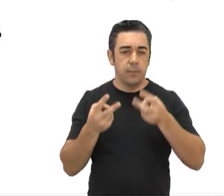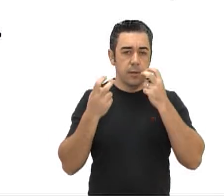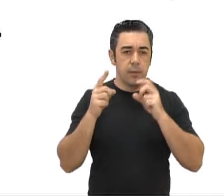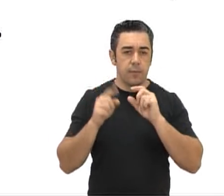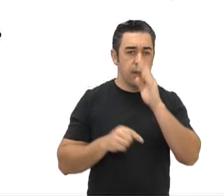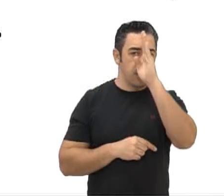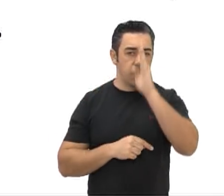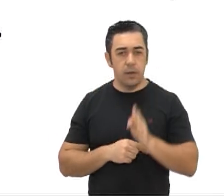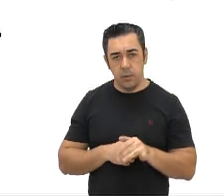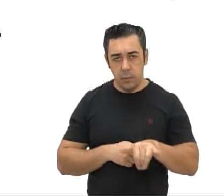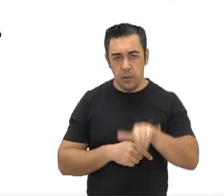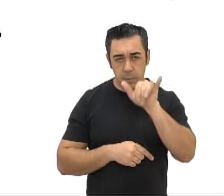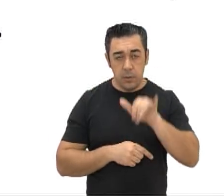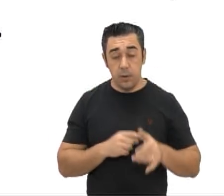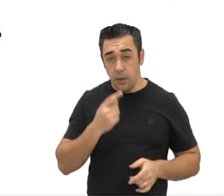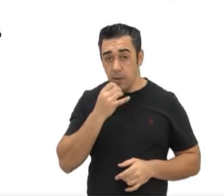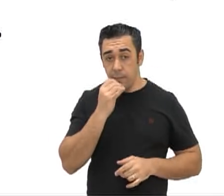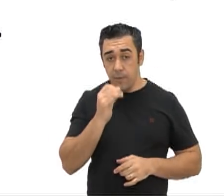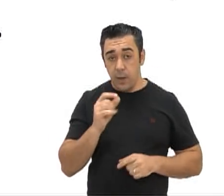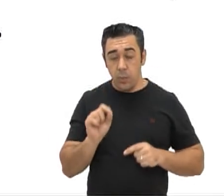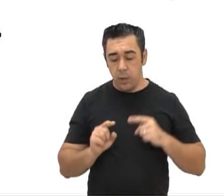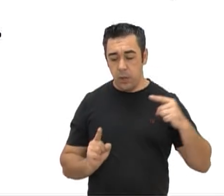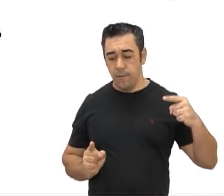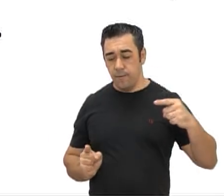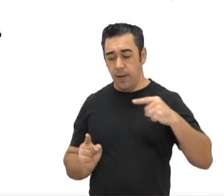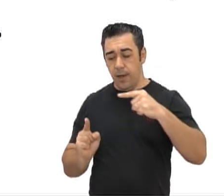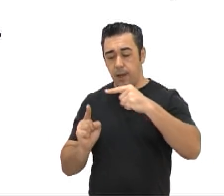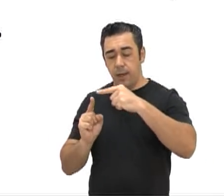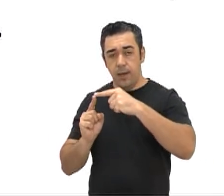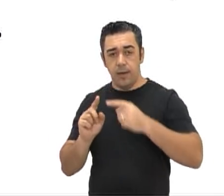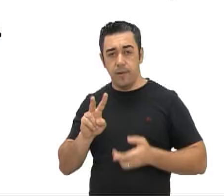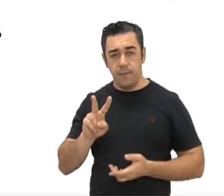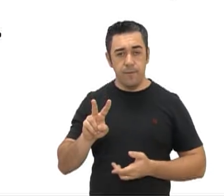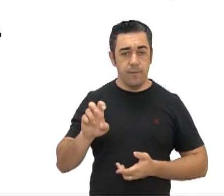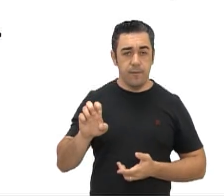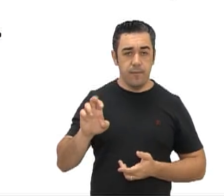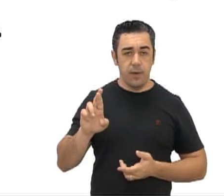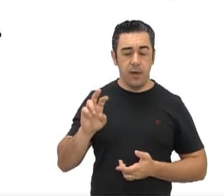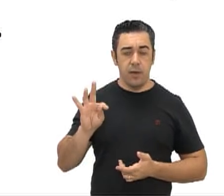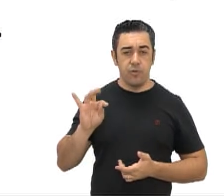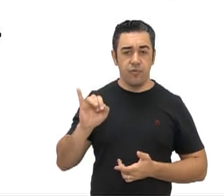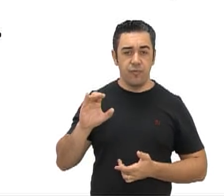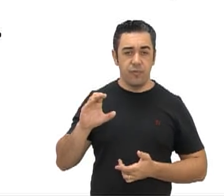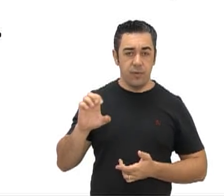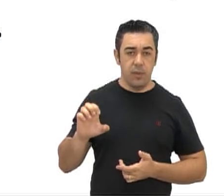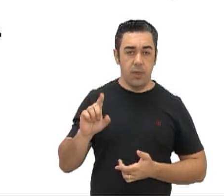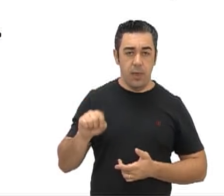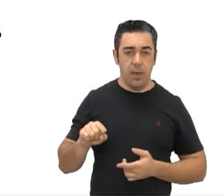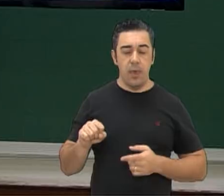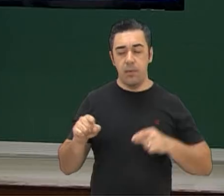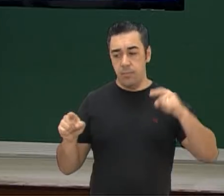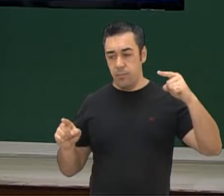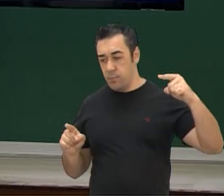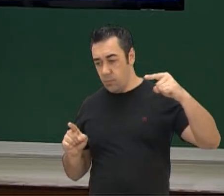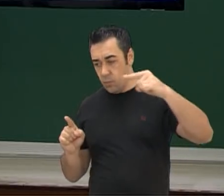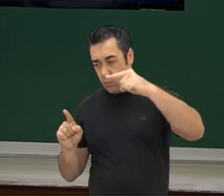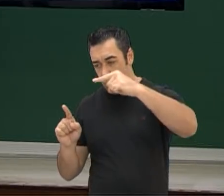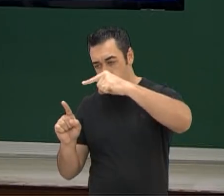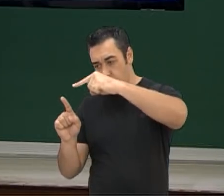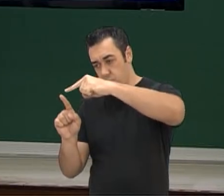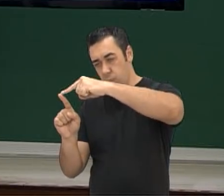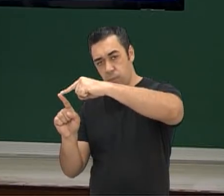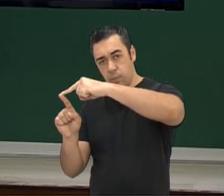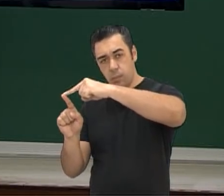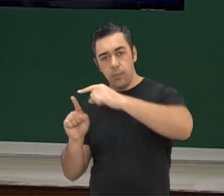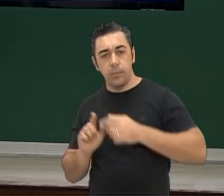Y. Quando ele fala os vértices, é com relação às retas que compõem a figura. E ele